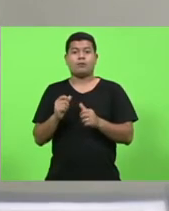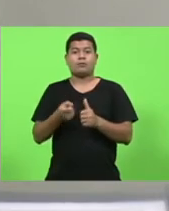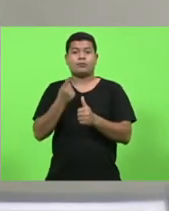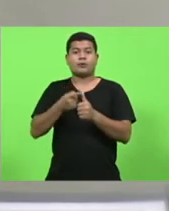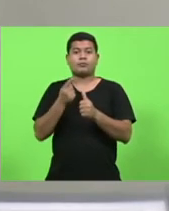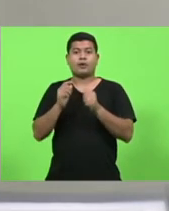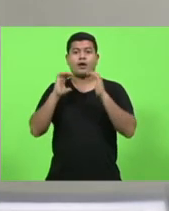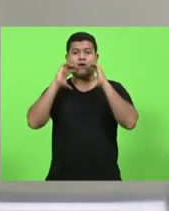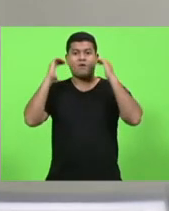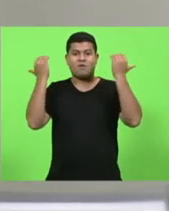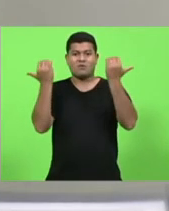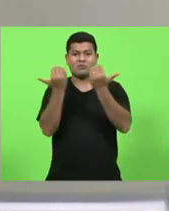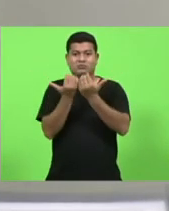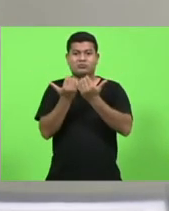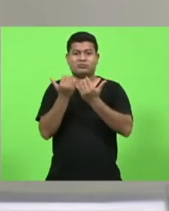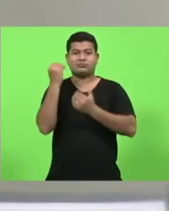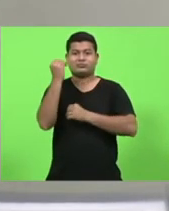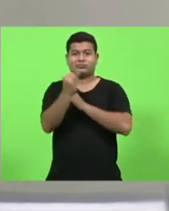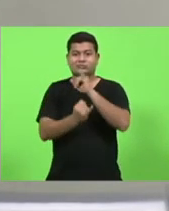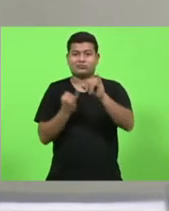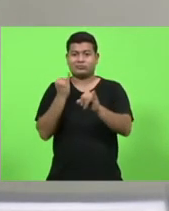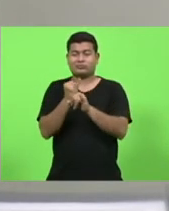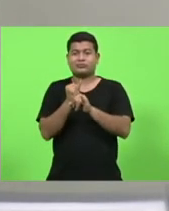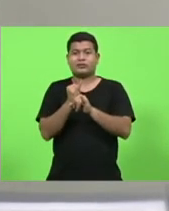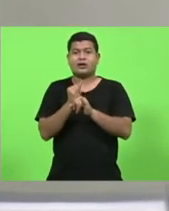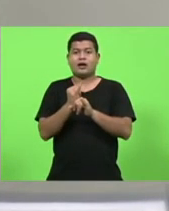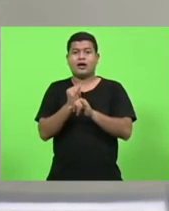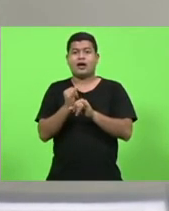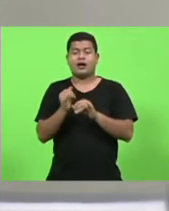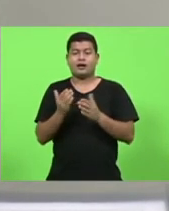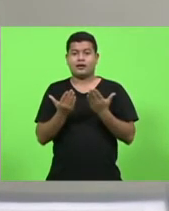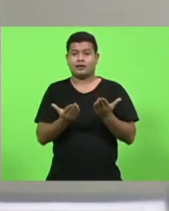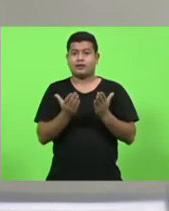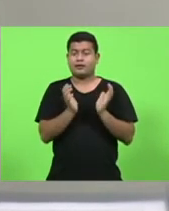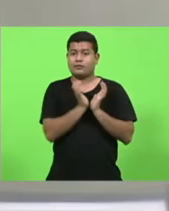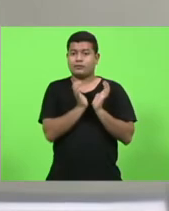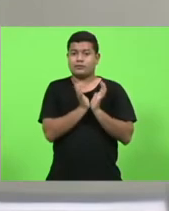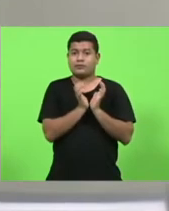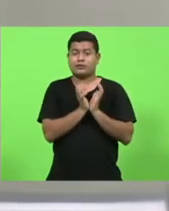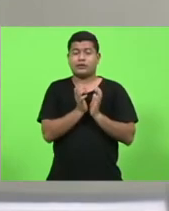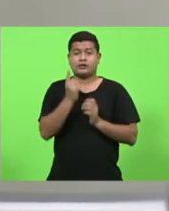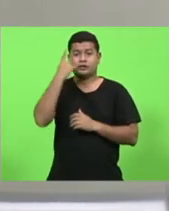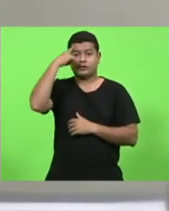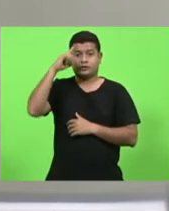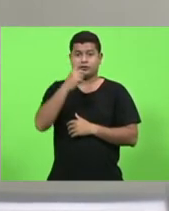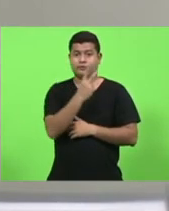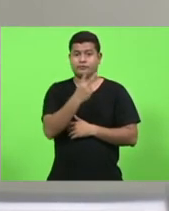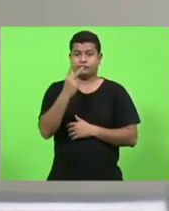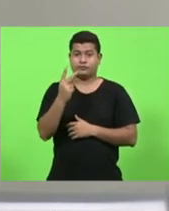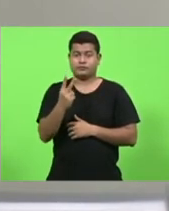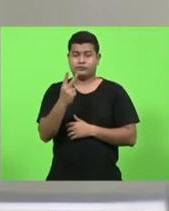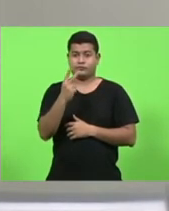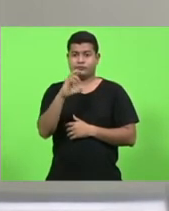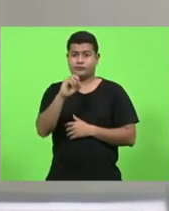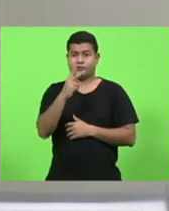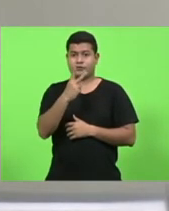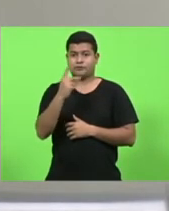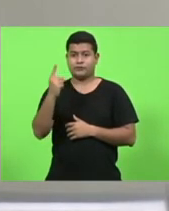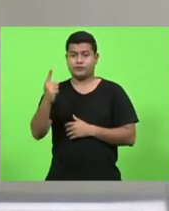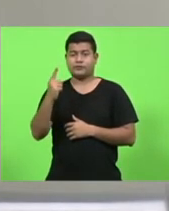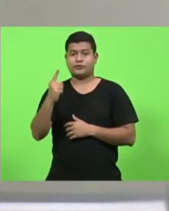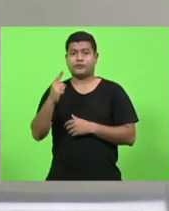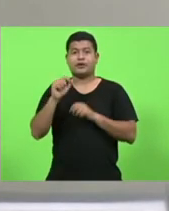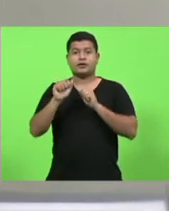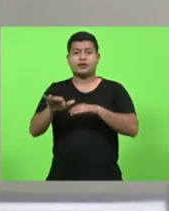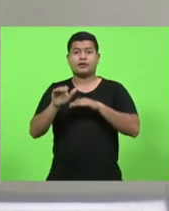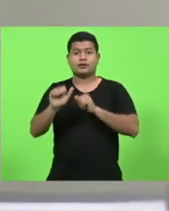online da Federação Catarinense das APAES, FEAPAES, que será realizado no dia 20 e 21 de setembro de 2021,